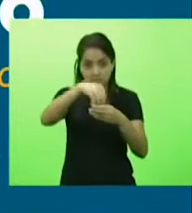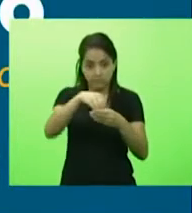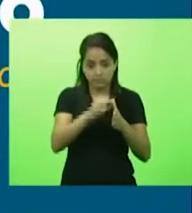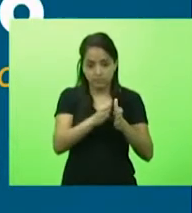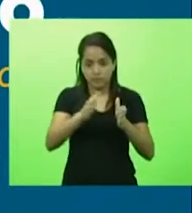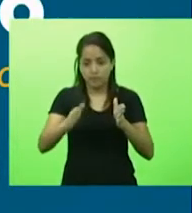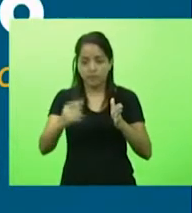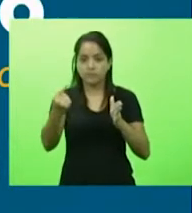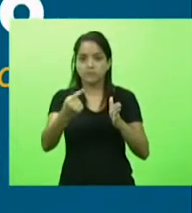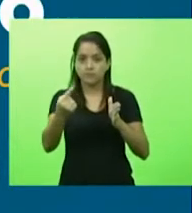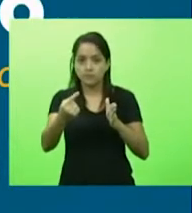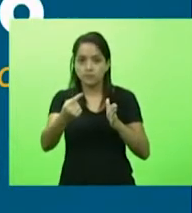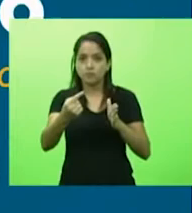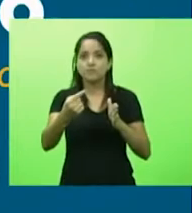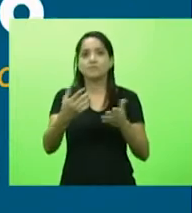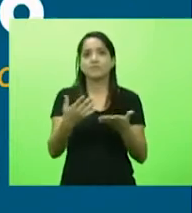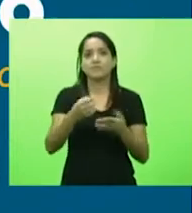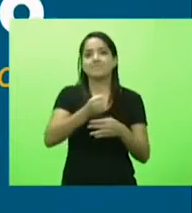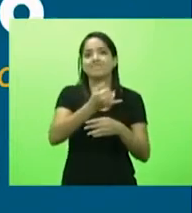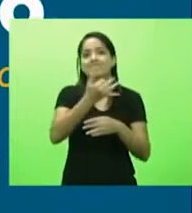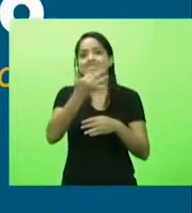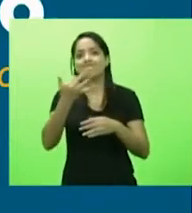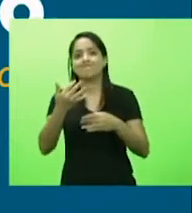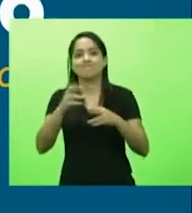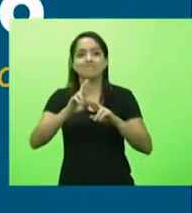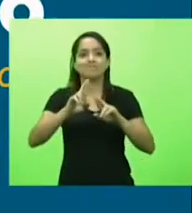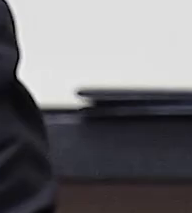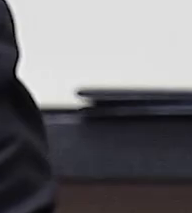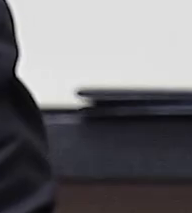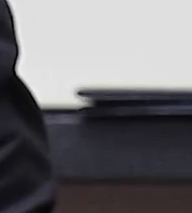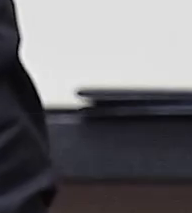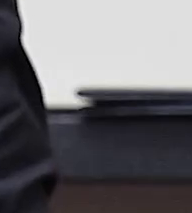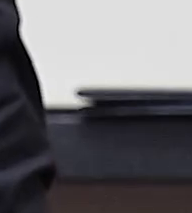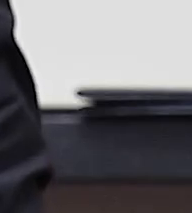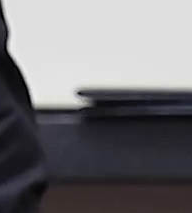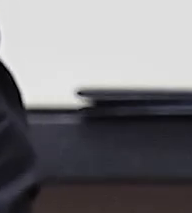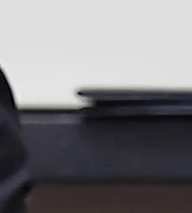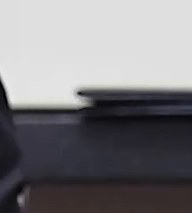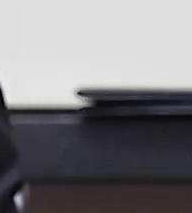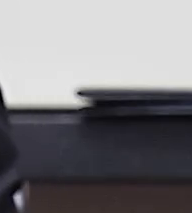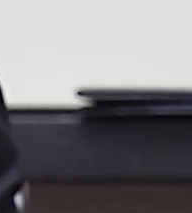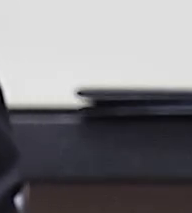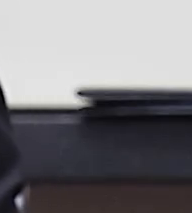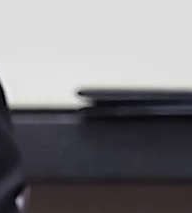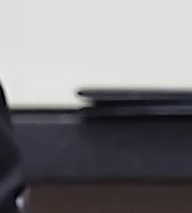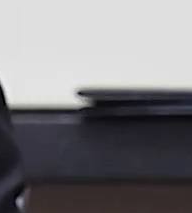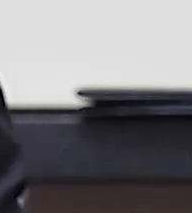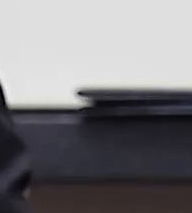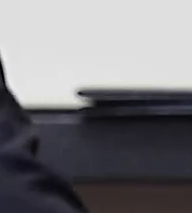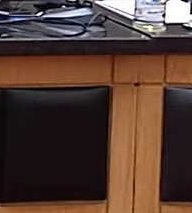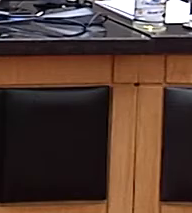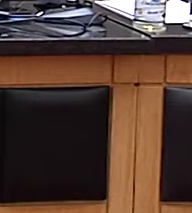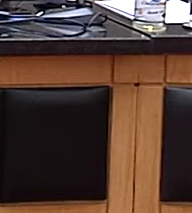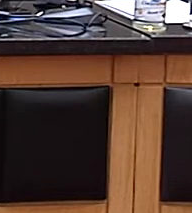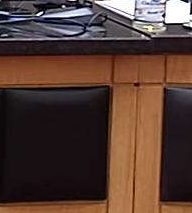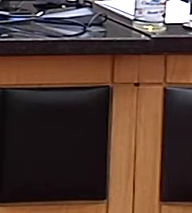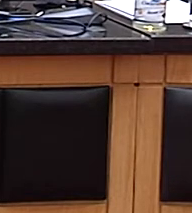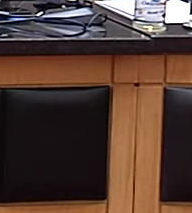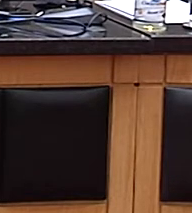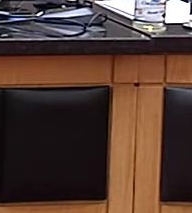vacina, das quais 96 mil foram aplicadas. Um dos questionamentos feitos pelos deputados foi